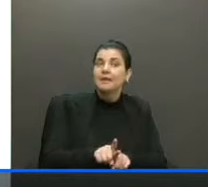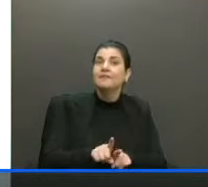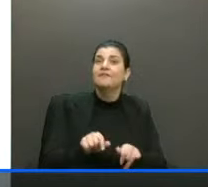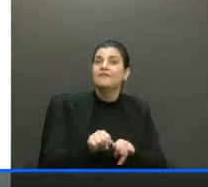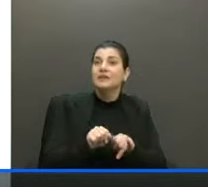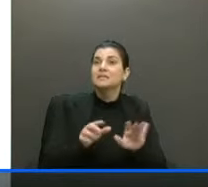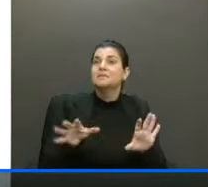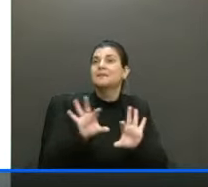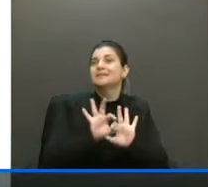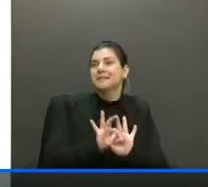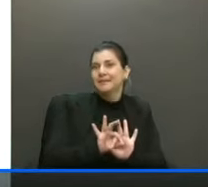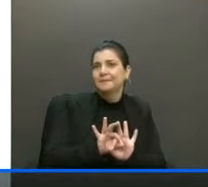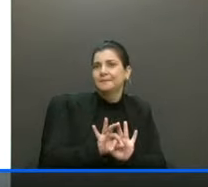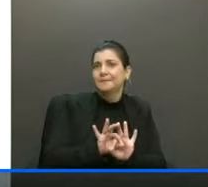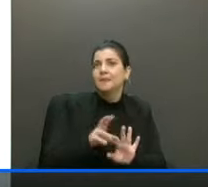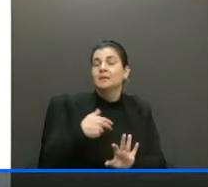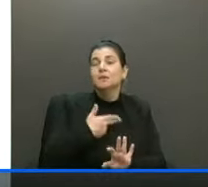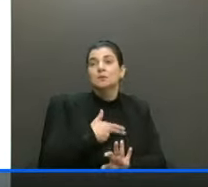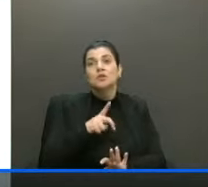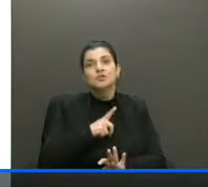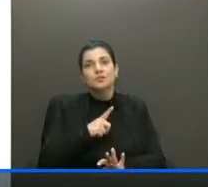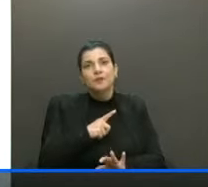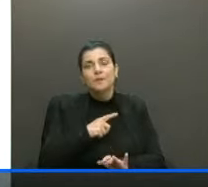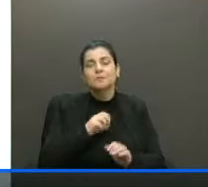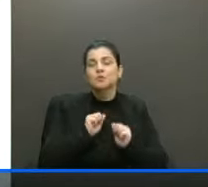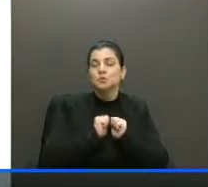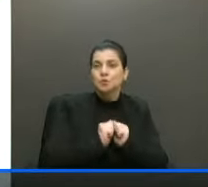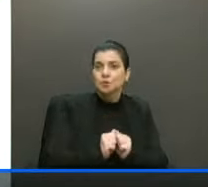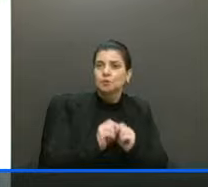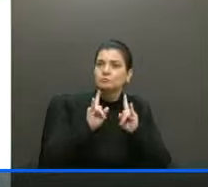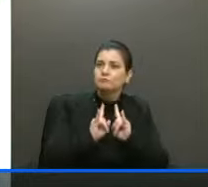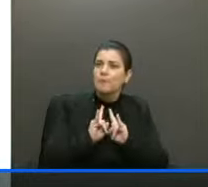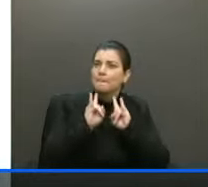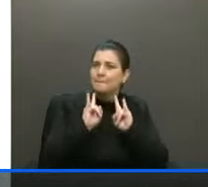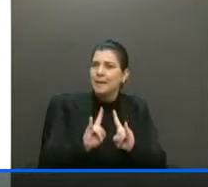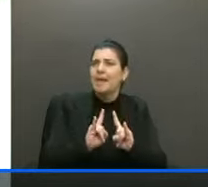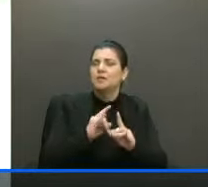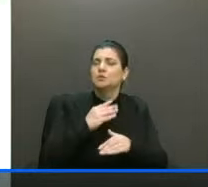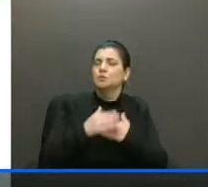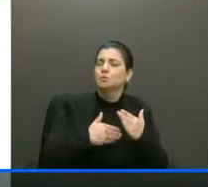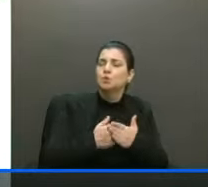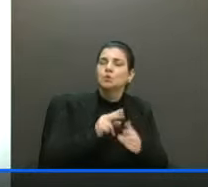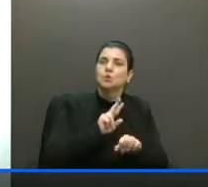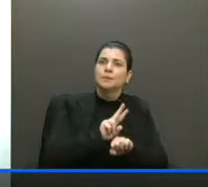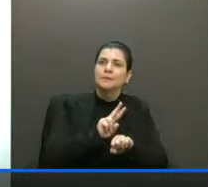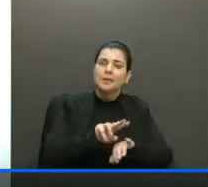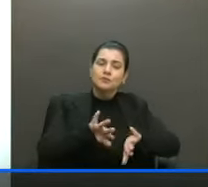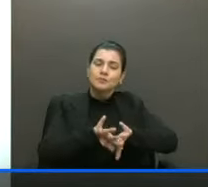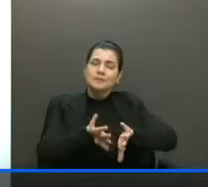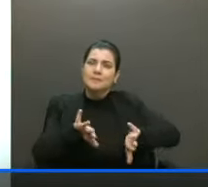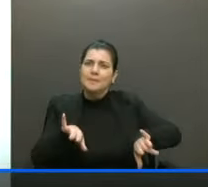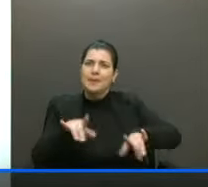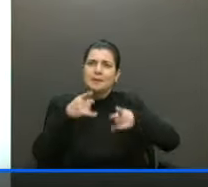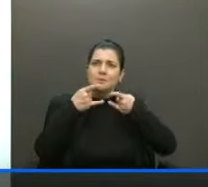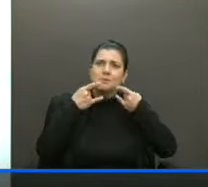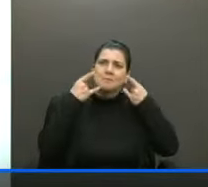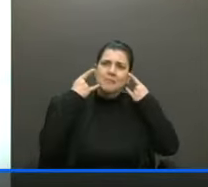nós tivemos juntos ali no nosso prédio, com todo cuidado aos protocolos, com distanciamento, nós tivemos